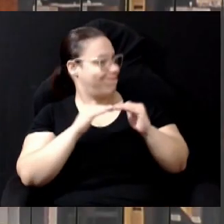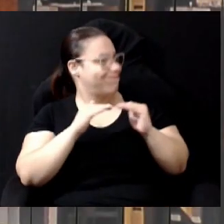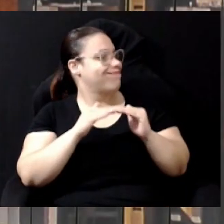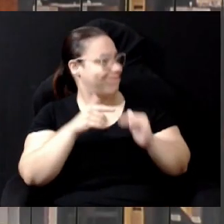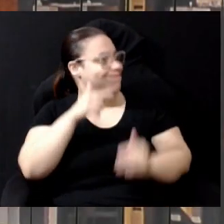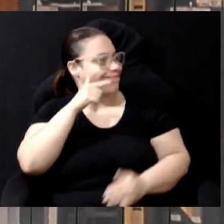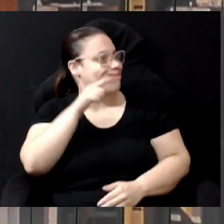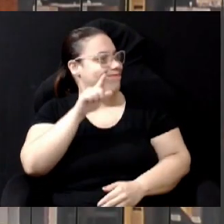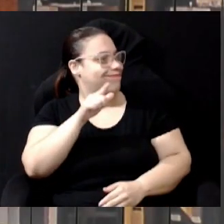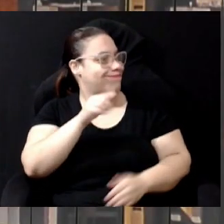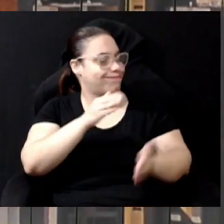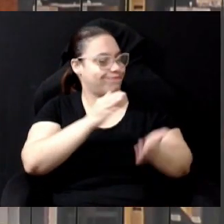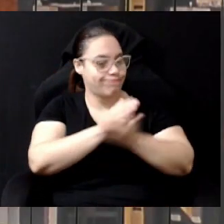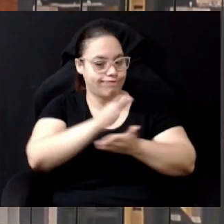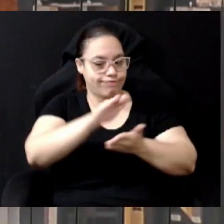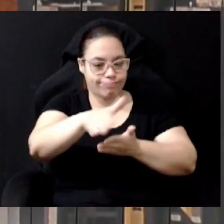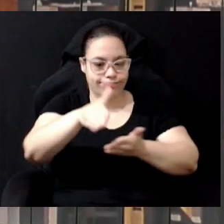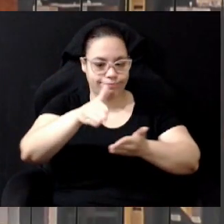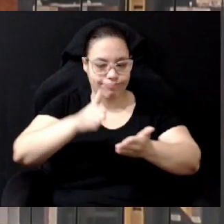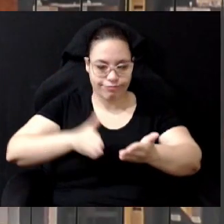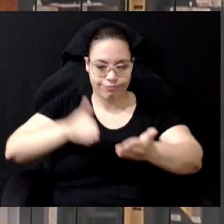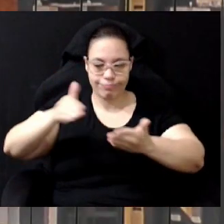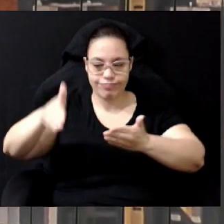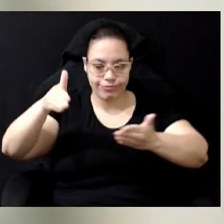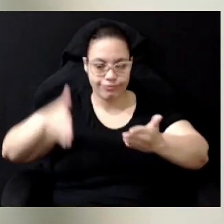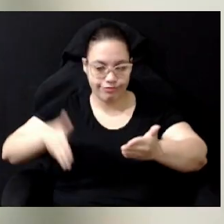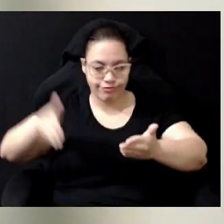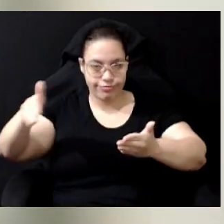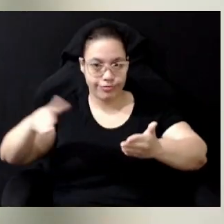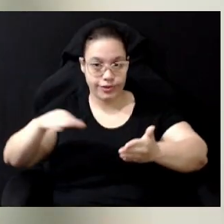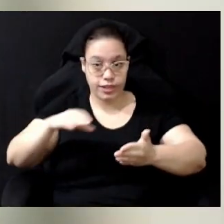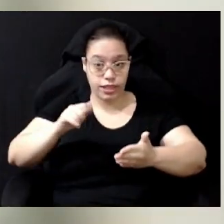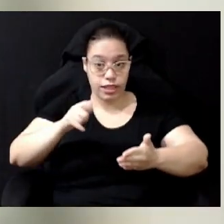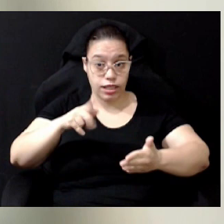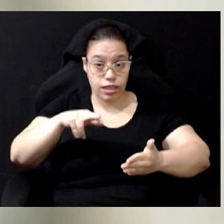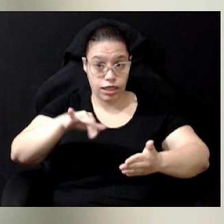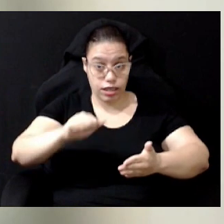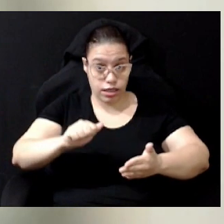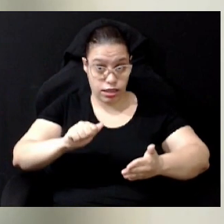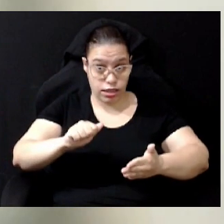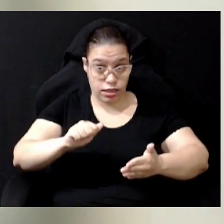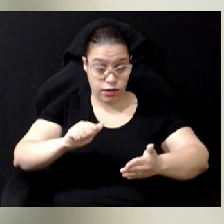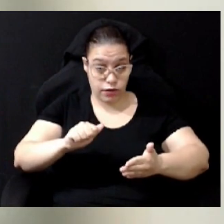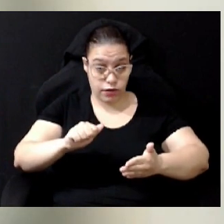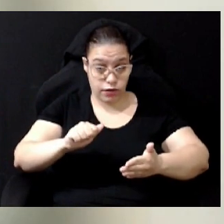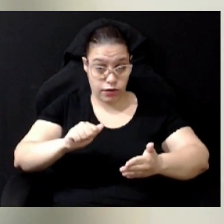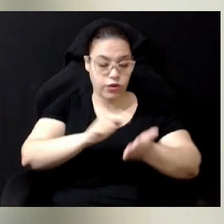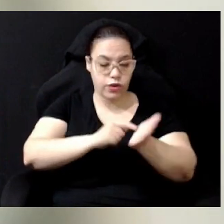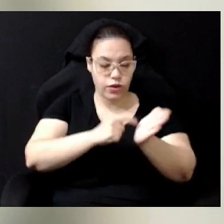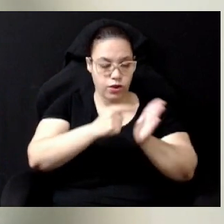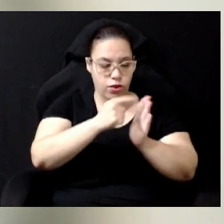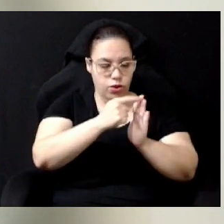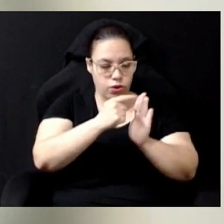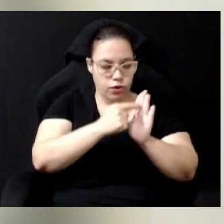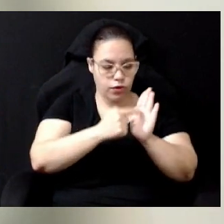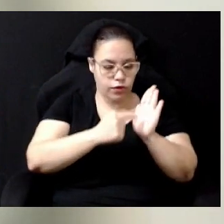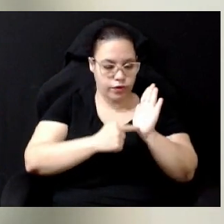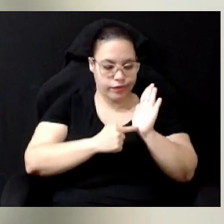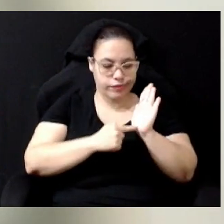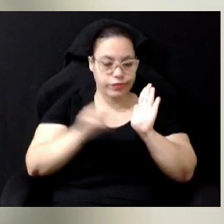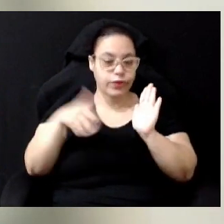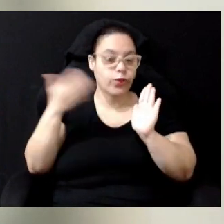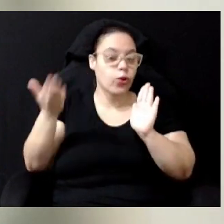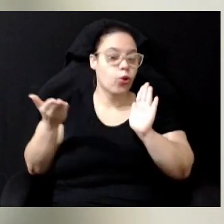Exatamente, eu consigo segregar em que fase da cadeia produtiva e em cada fase qual